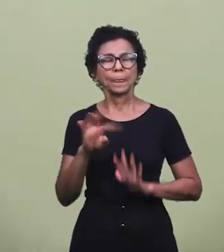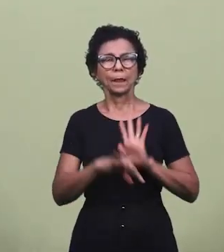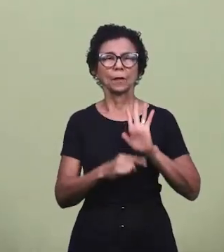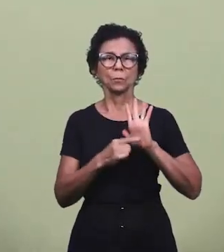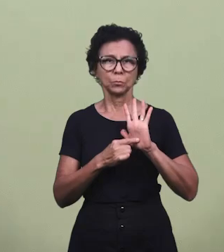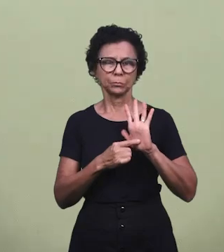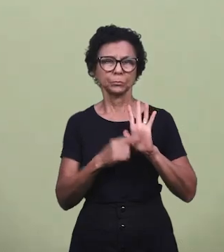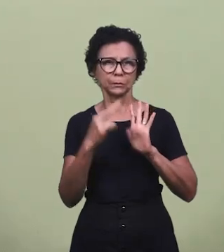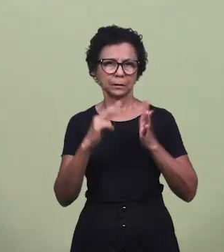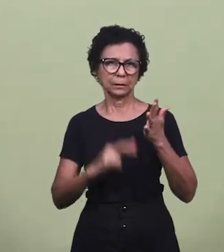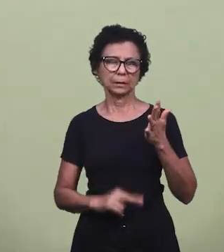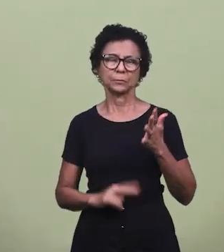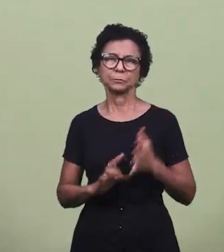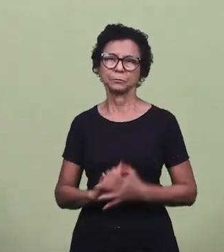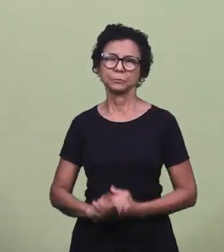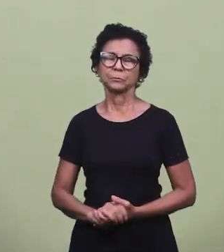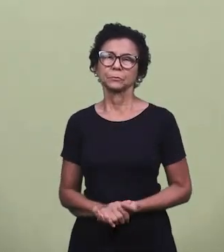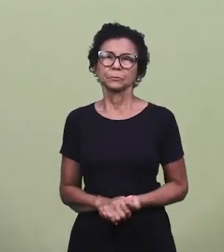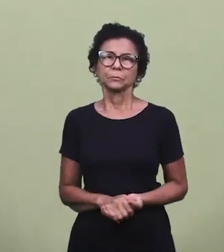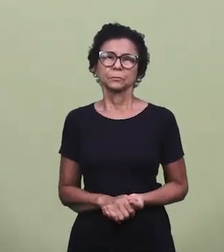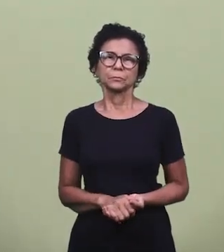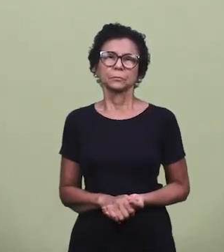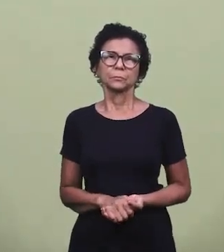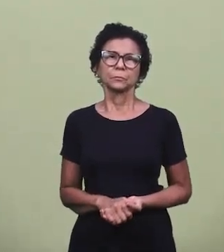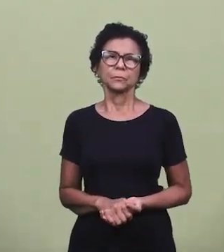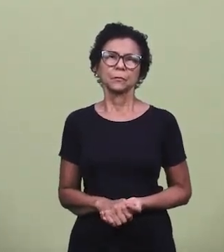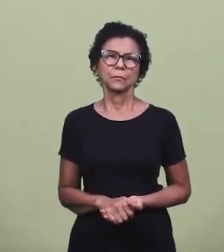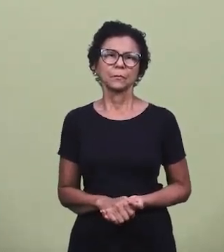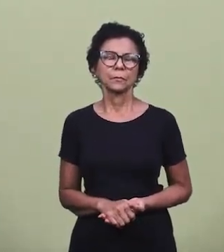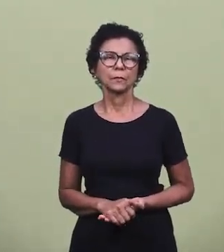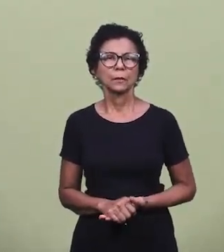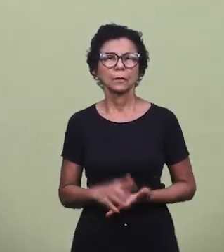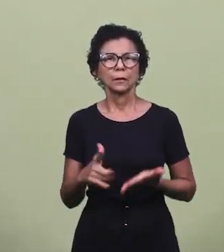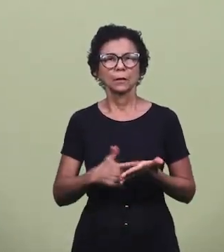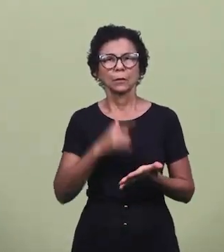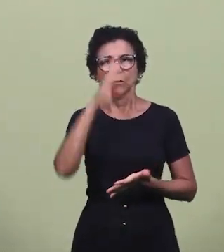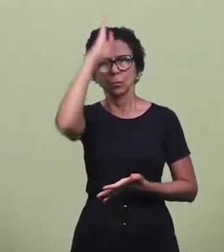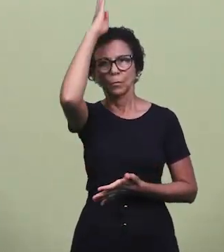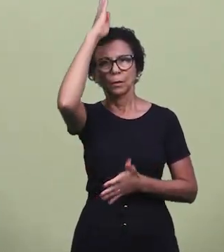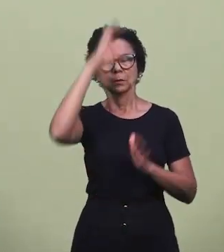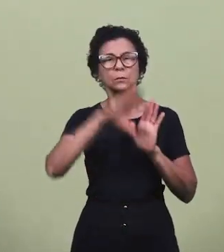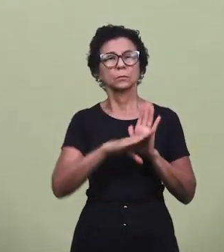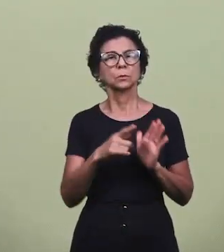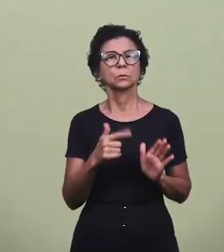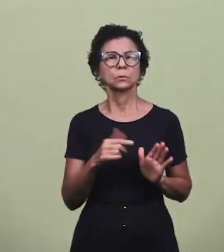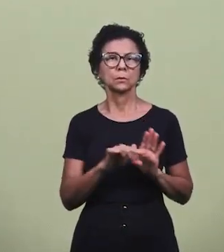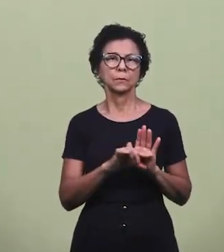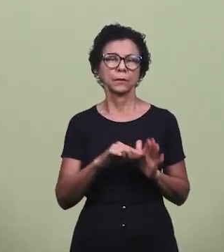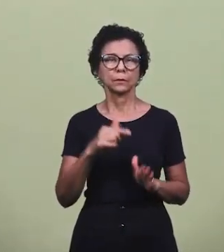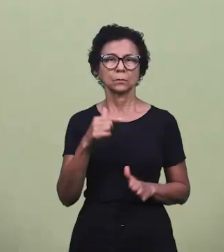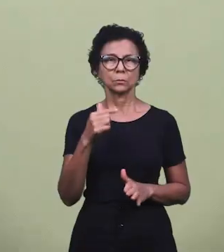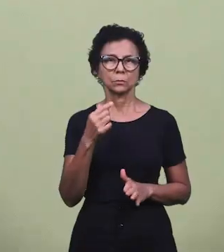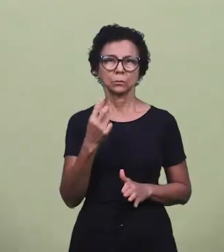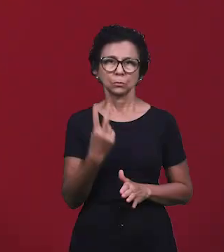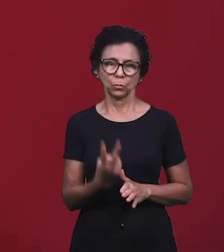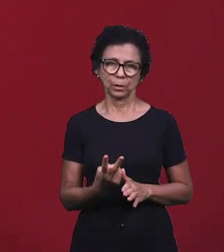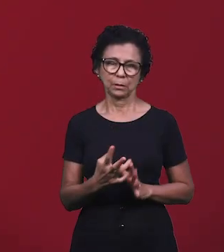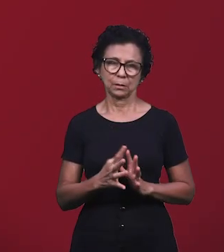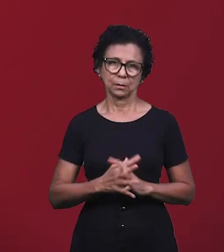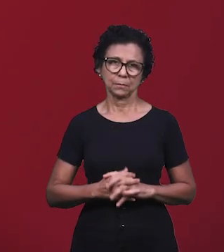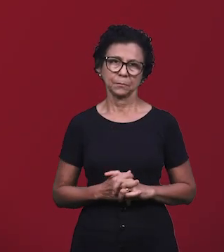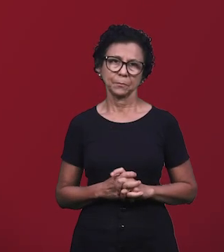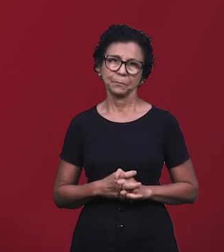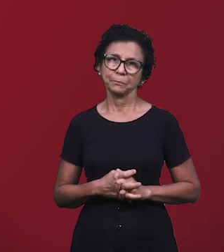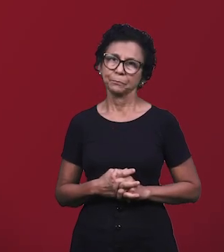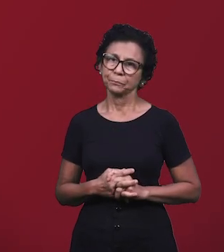os irmãos. O texto está em Romanos capítulo 12, no verso 2, que diz o seguinte: